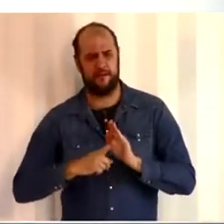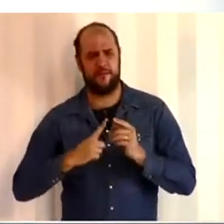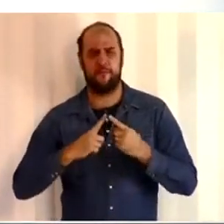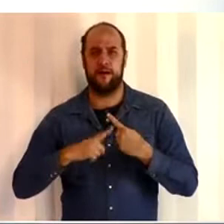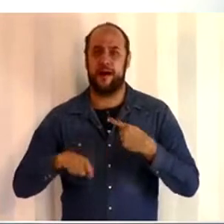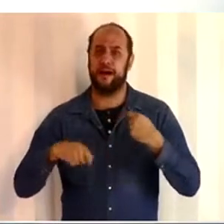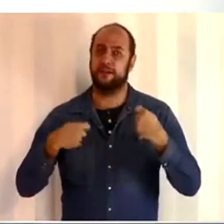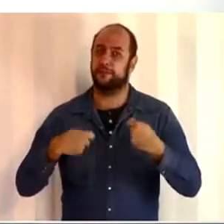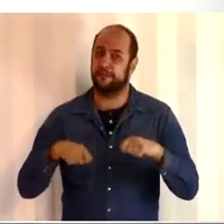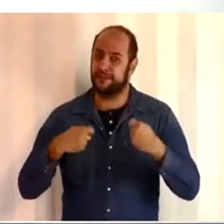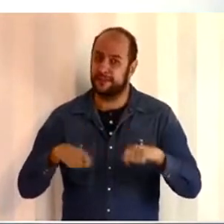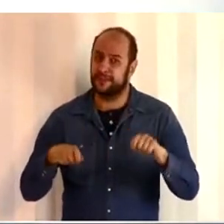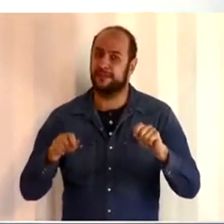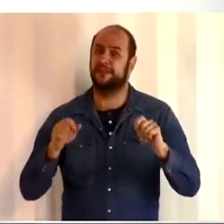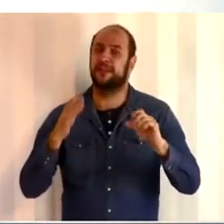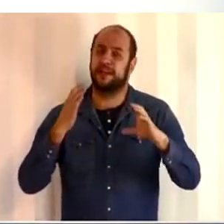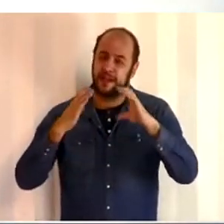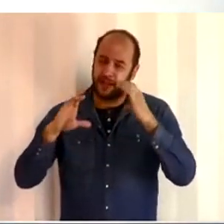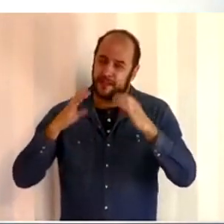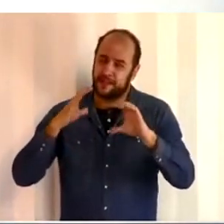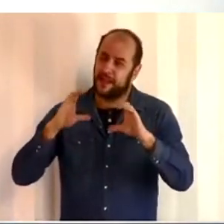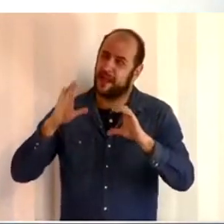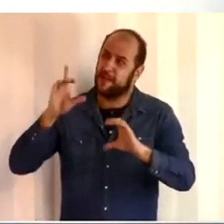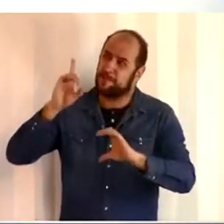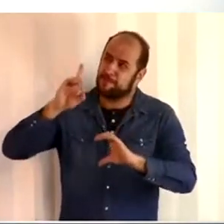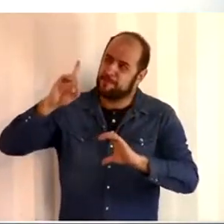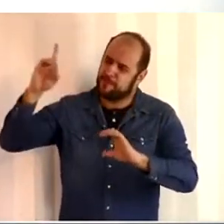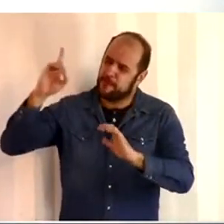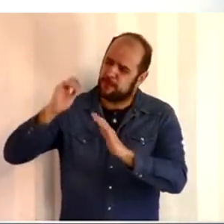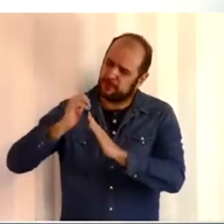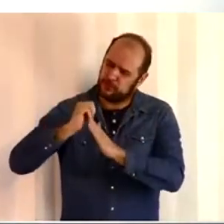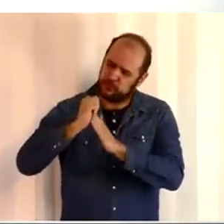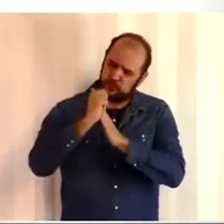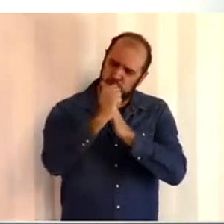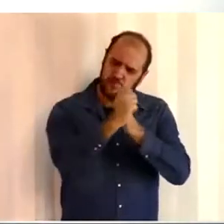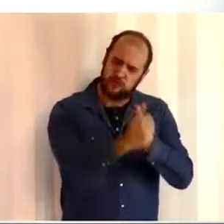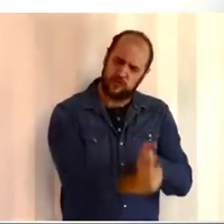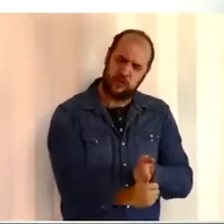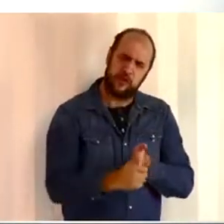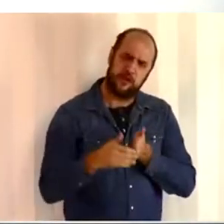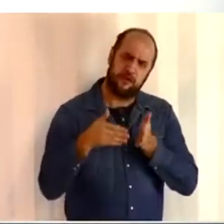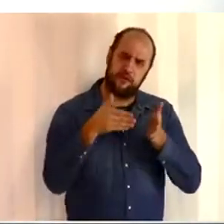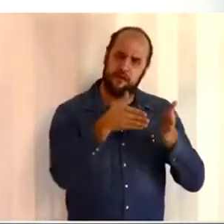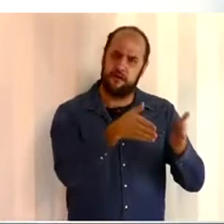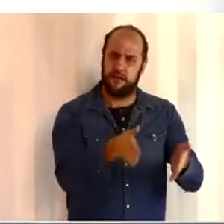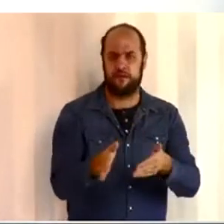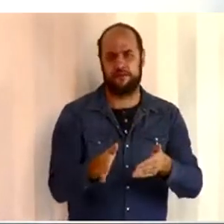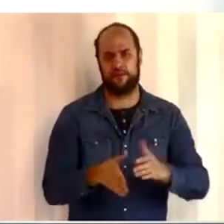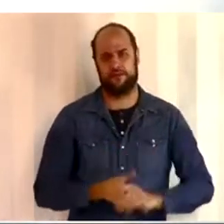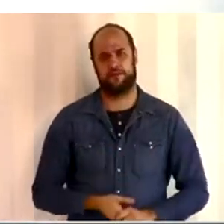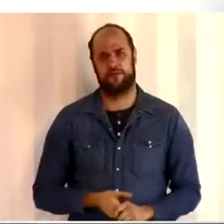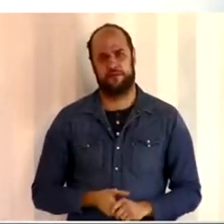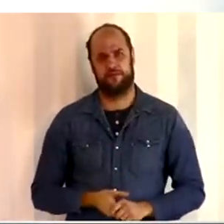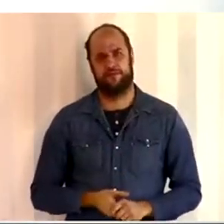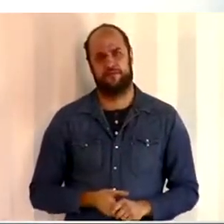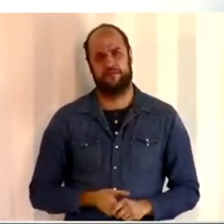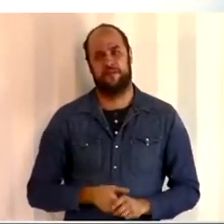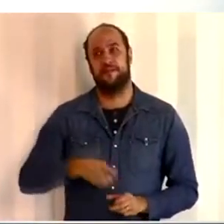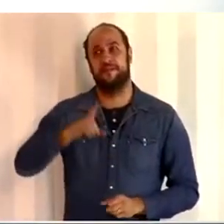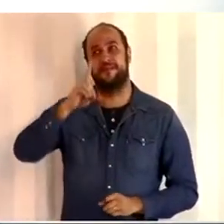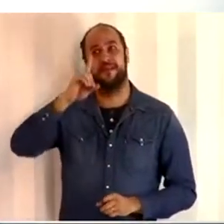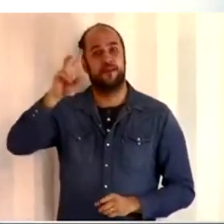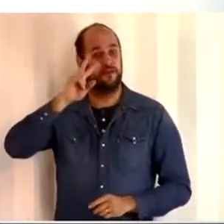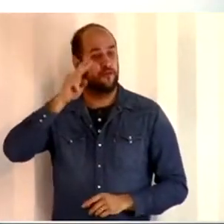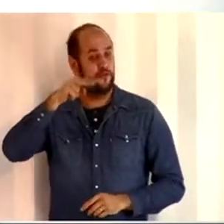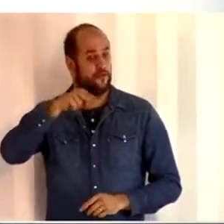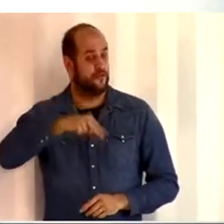nós cantaremos no final deste culto, as tuas mãos dirigem o meu destino. Acasos para mim não haverá, o grande Pai vigia